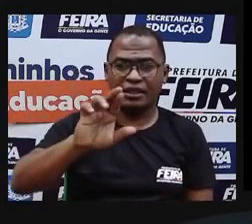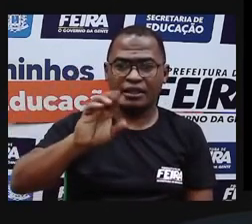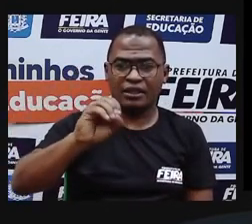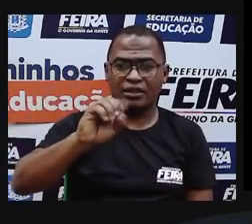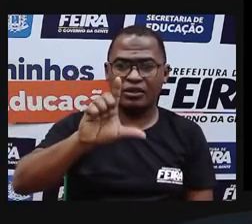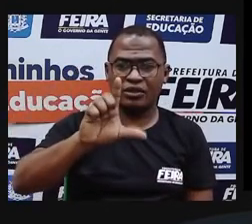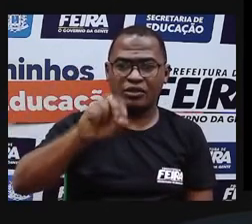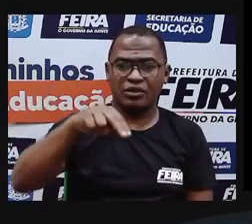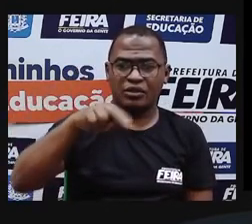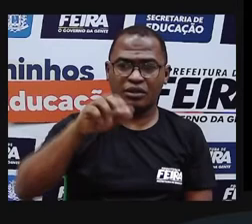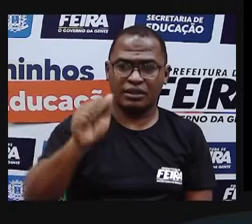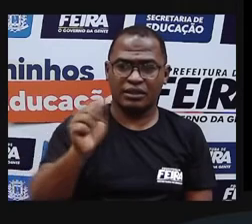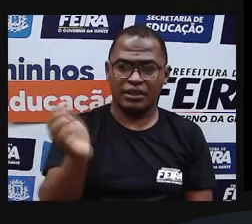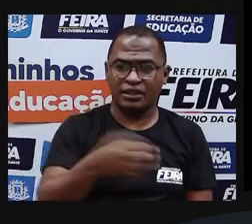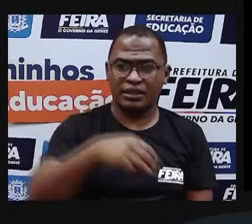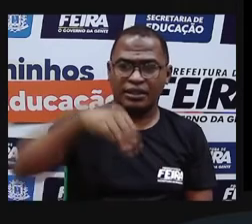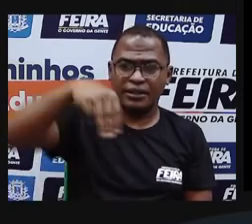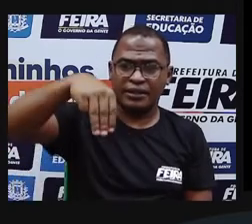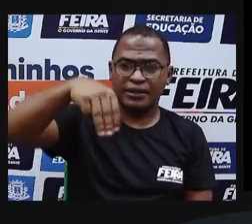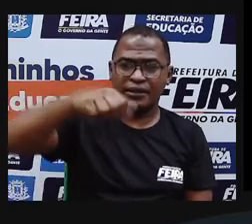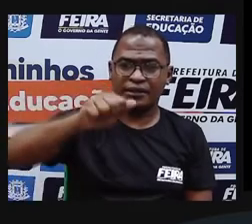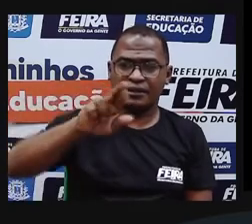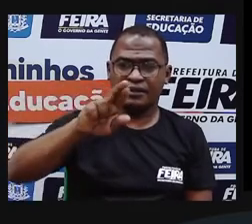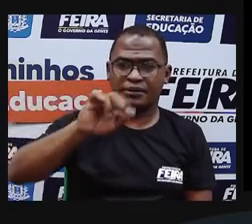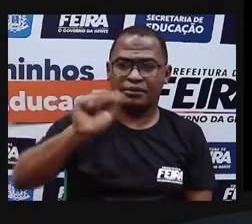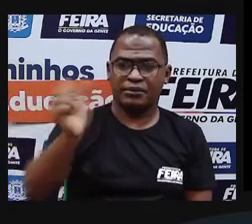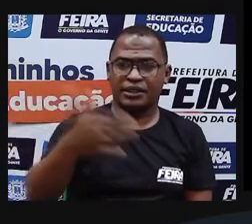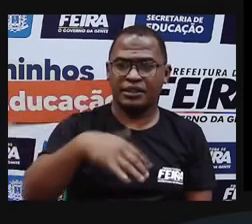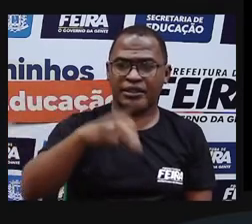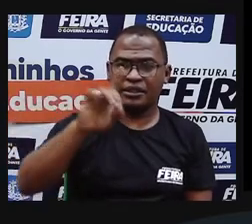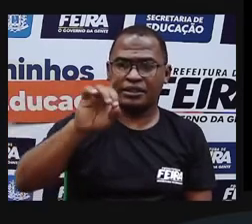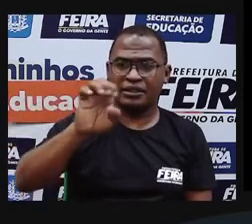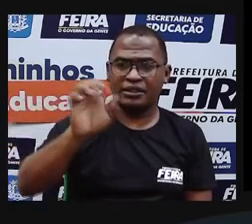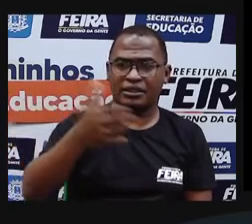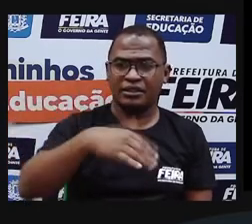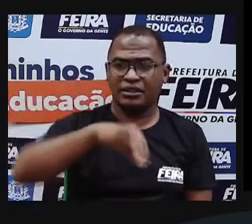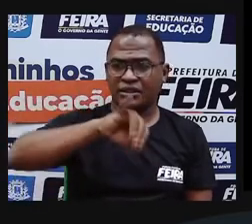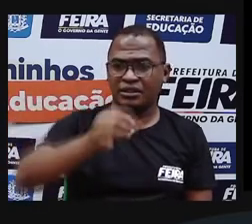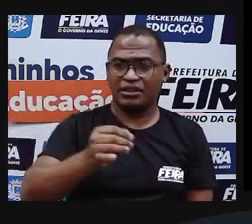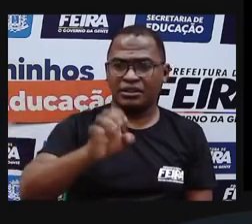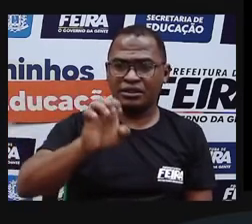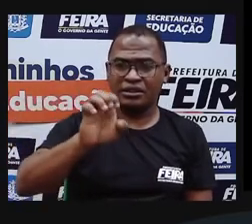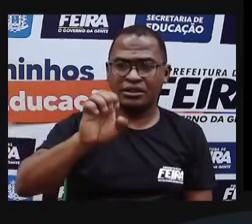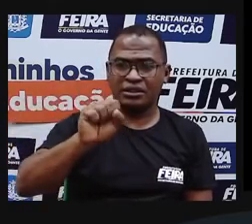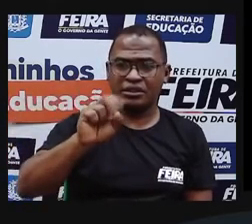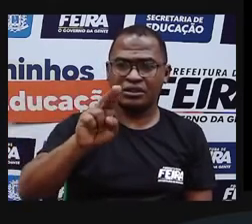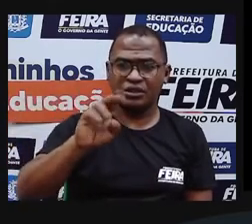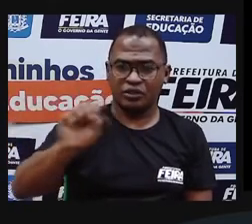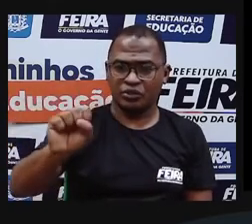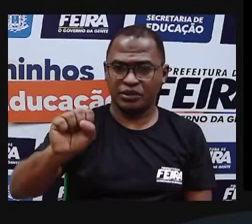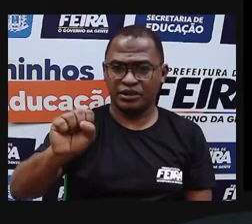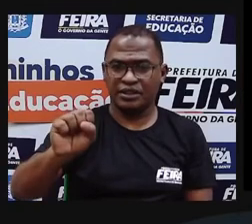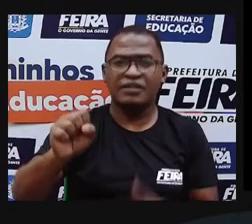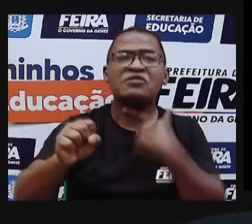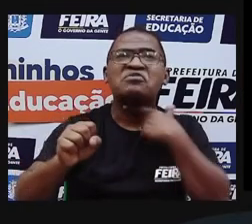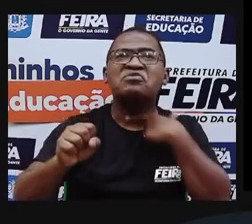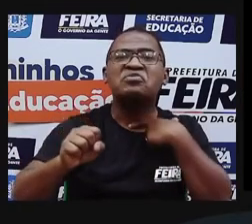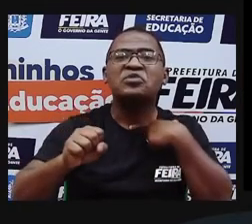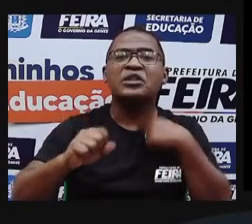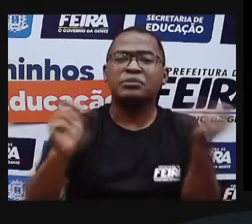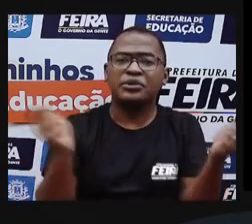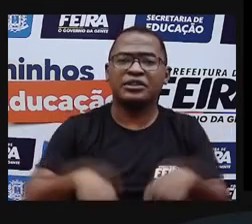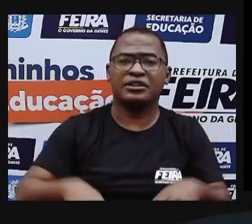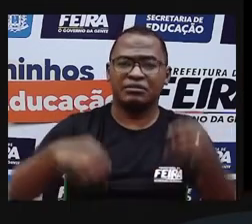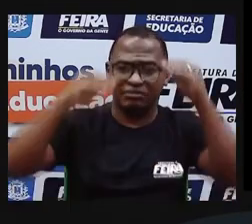Jesus, uma grande mulher que tinha tudo para desistir, que tinha tudo para nem pensar em escola, nem pensar